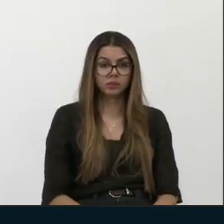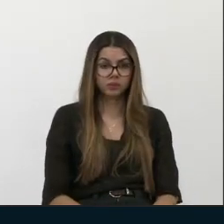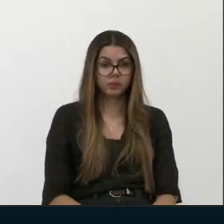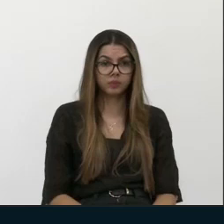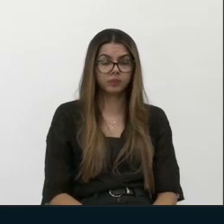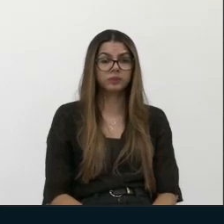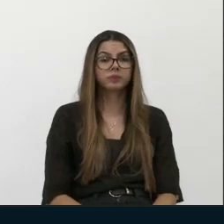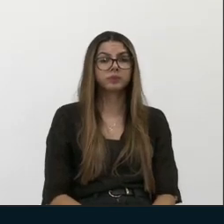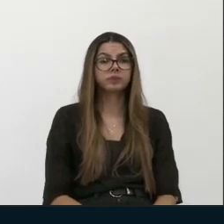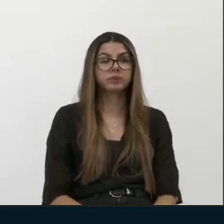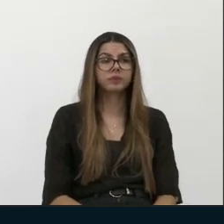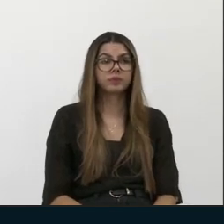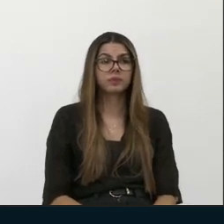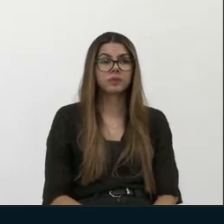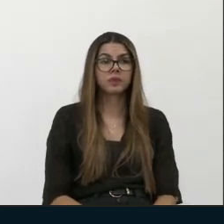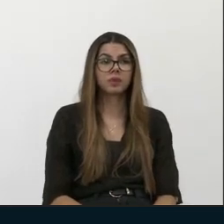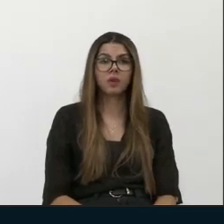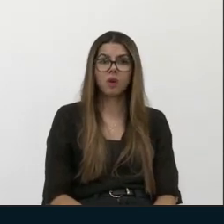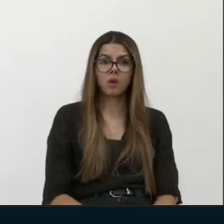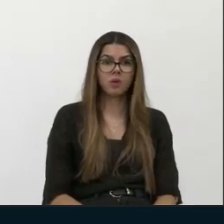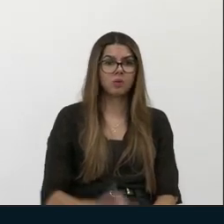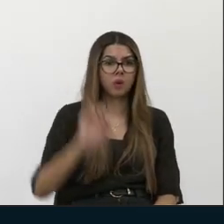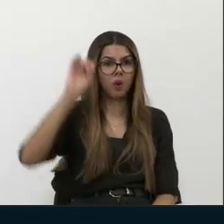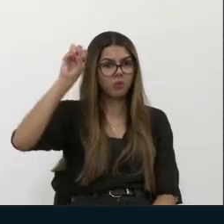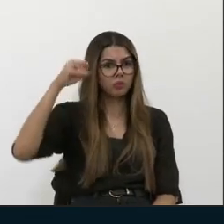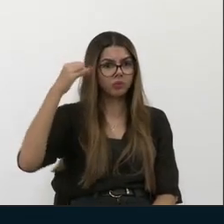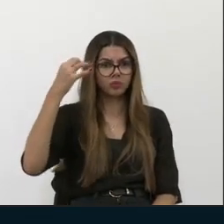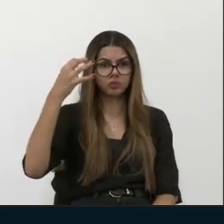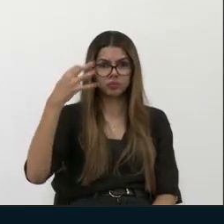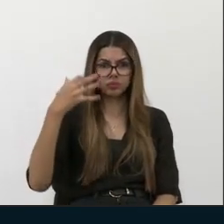isso, e não dá para justificar,